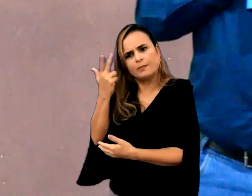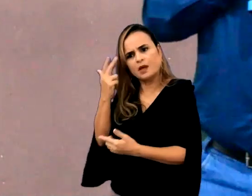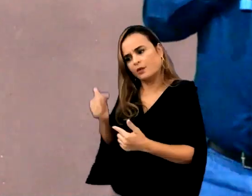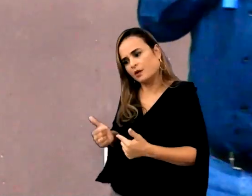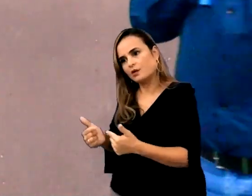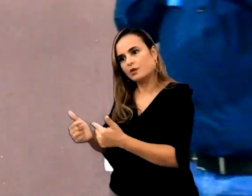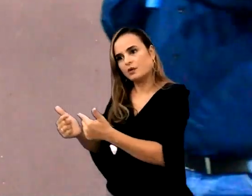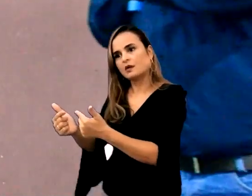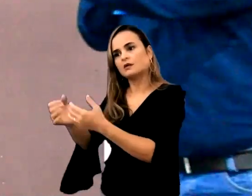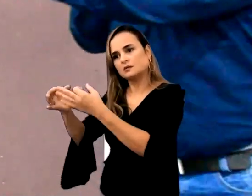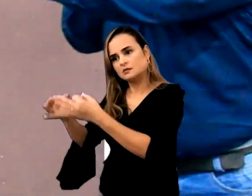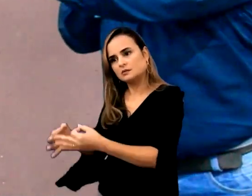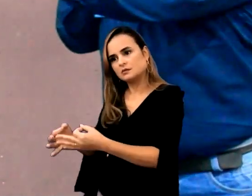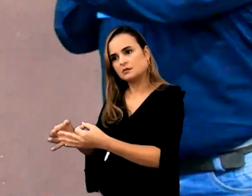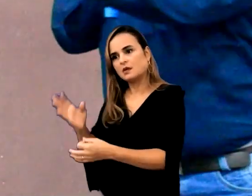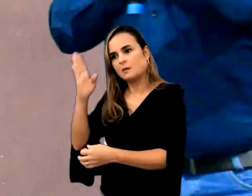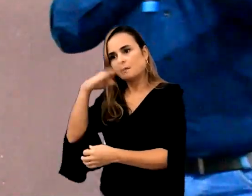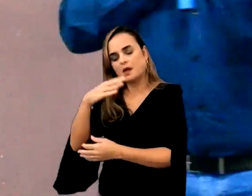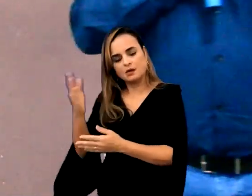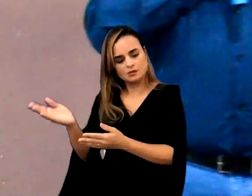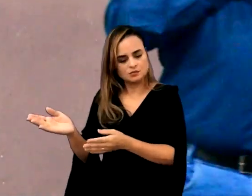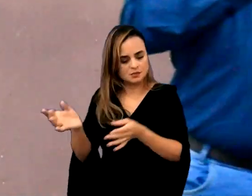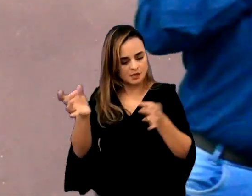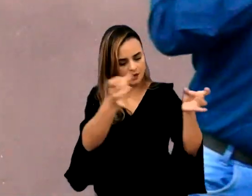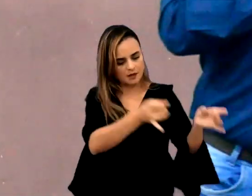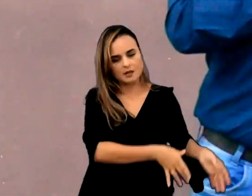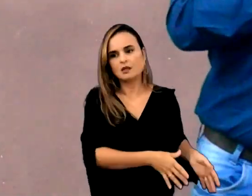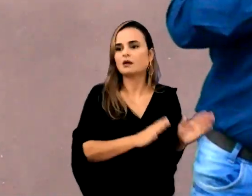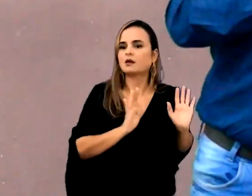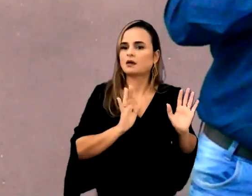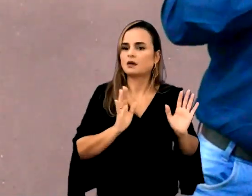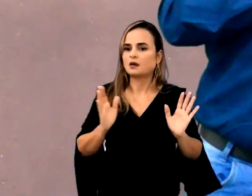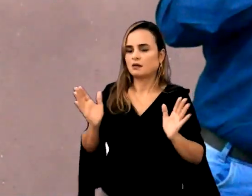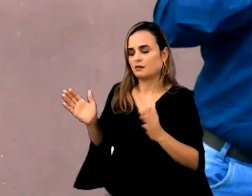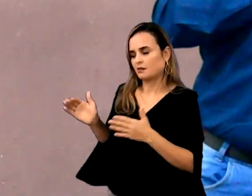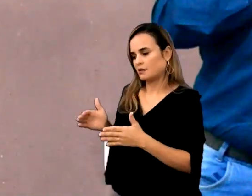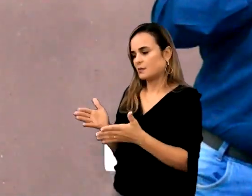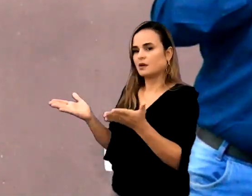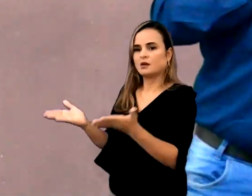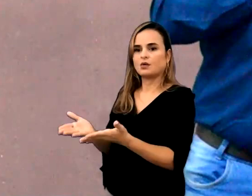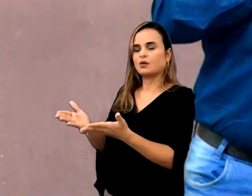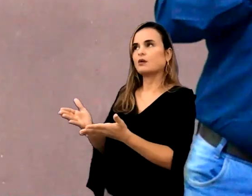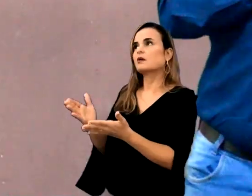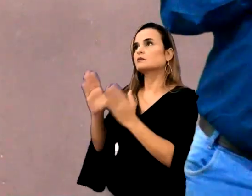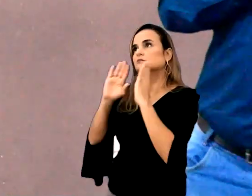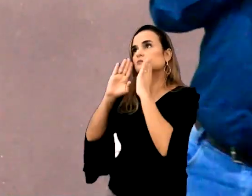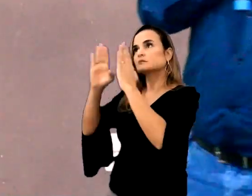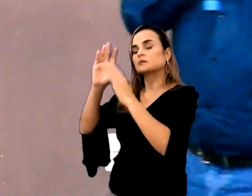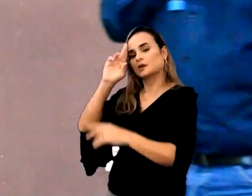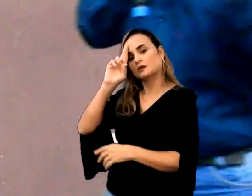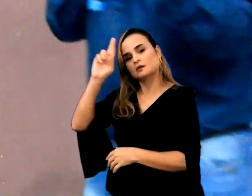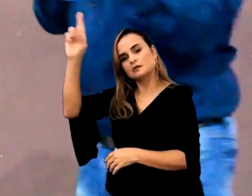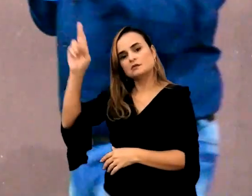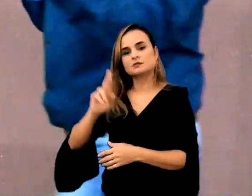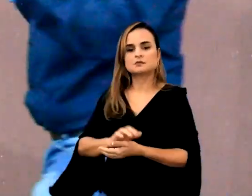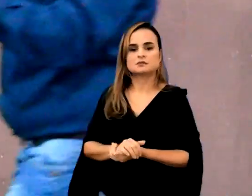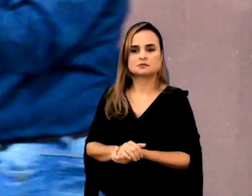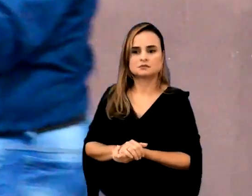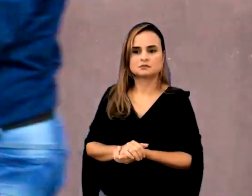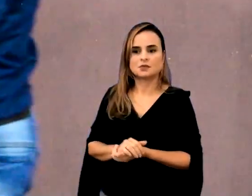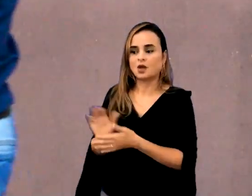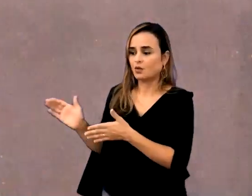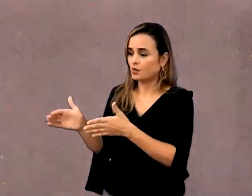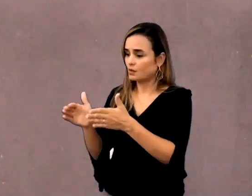deixar o mau caminho e buscar o caminho do Senhor. Então, quando nós buscamos o caminho